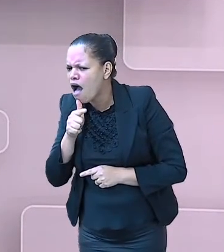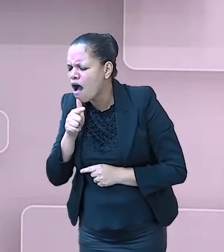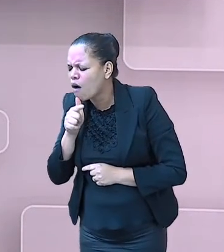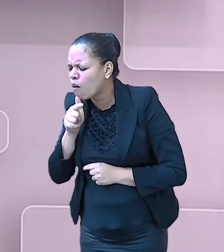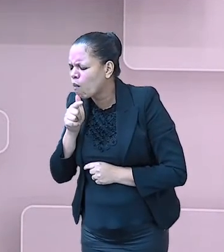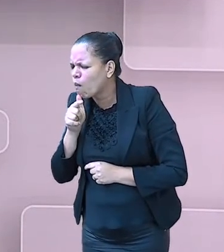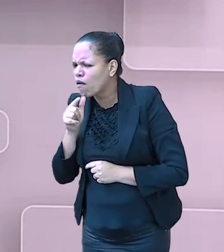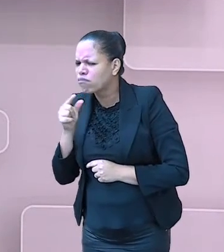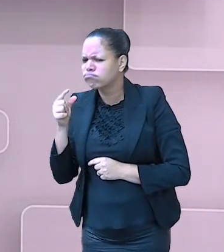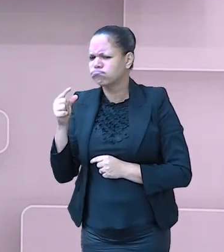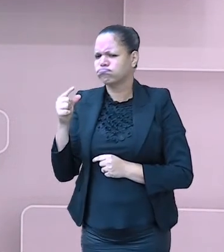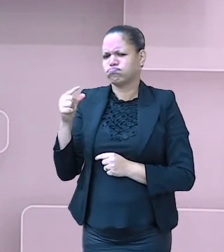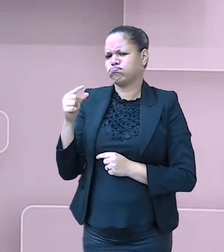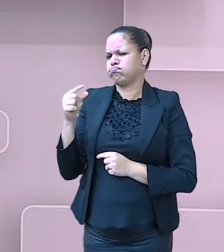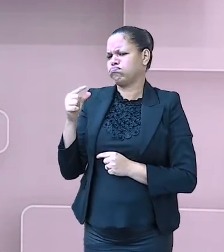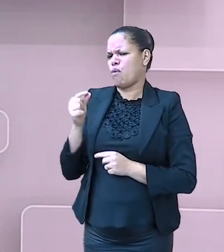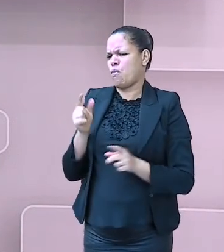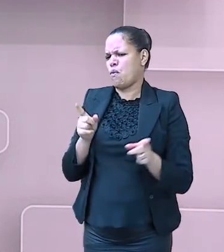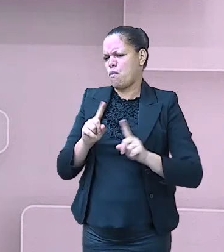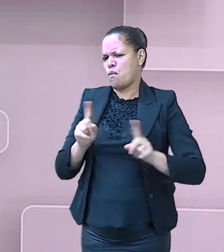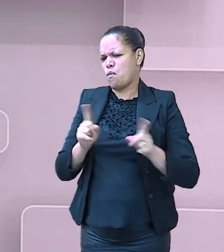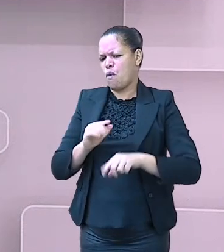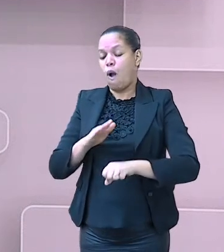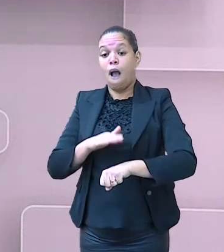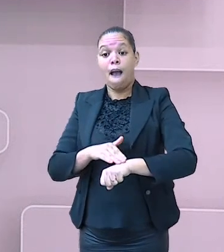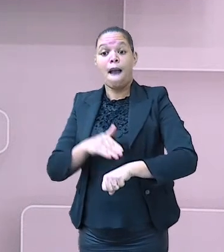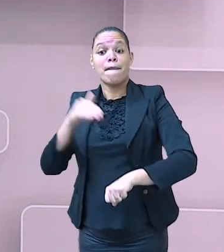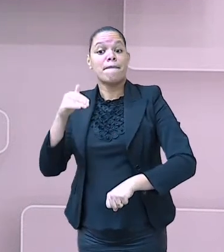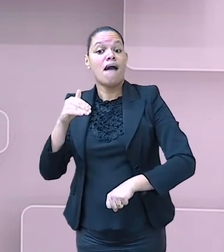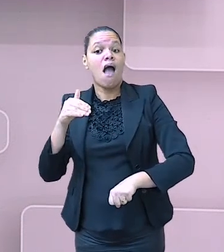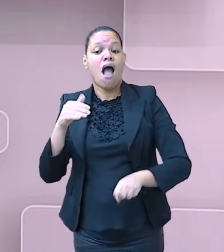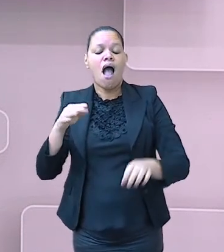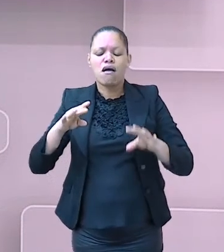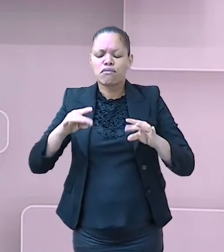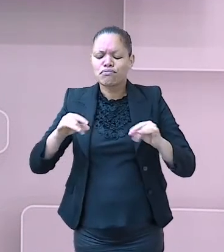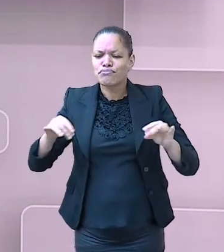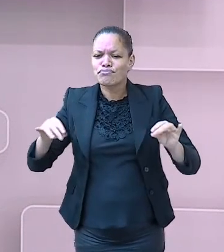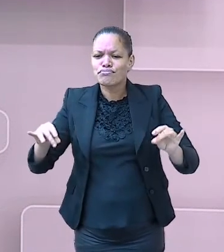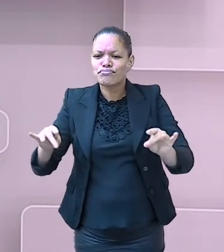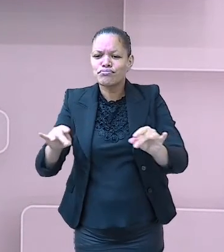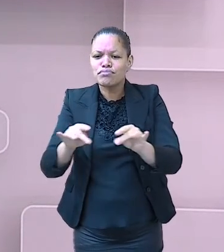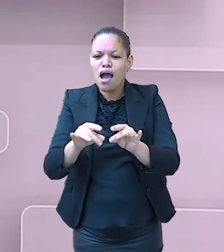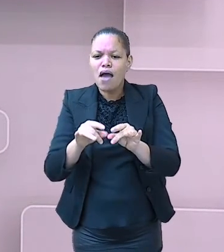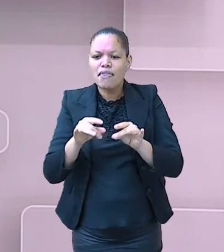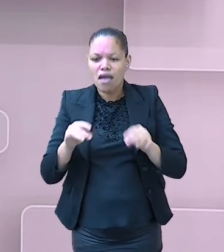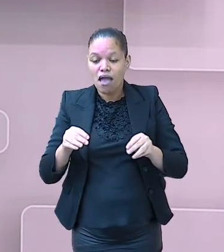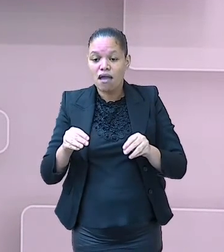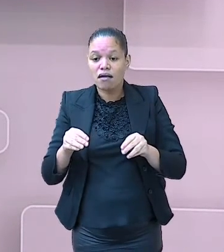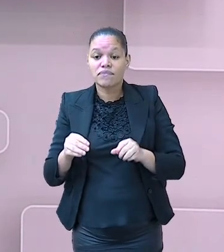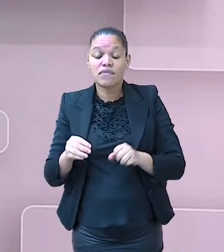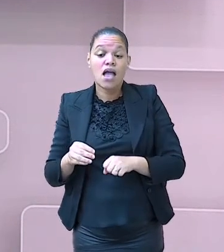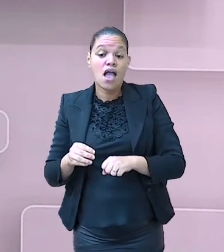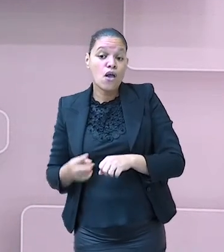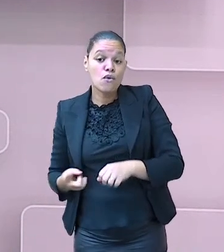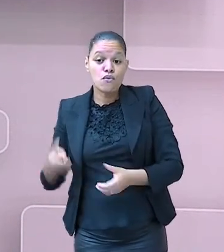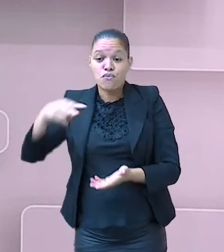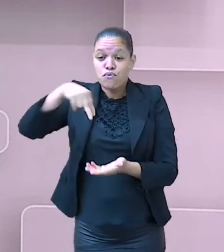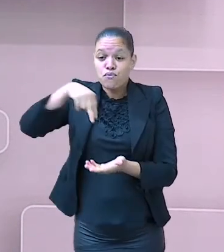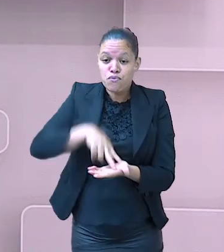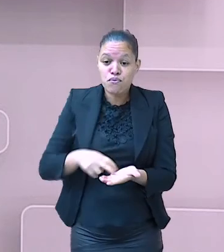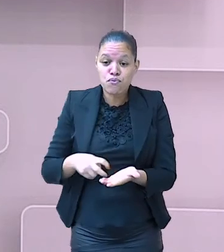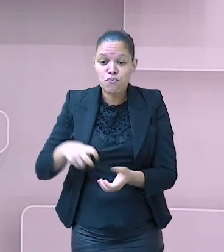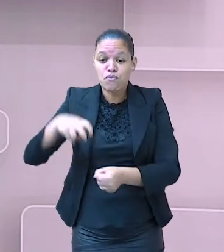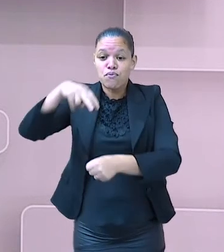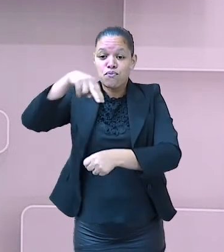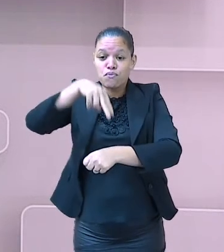mais terrestre. E ele não tem salto muito longo, tá? Os saltos dos